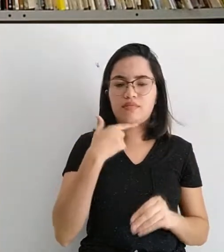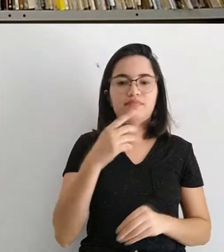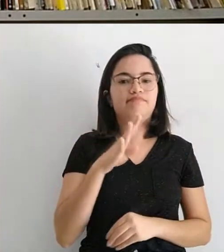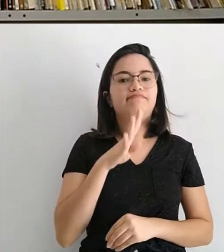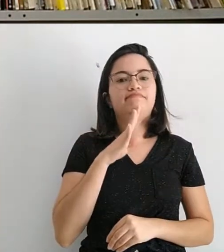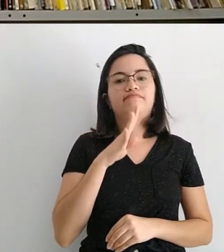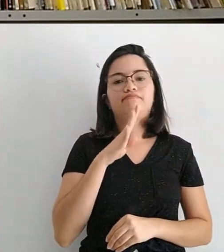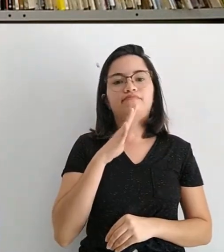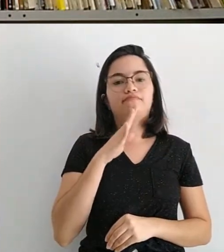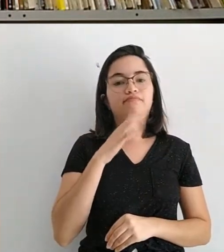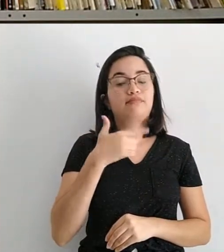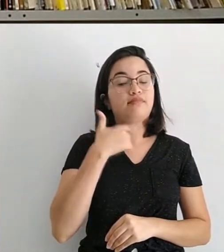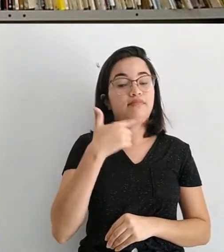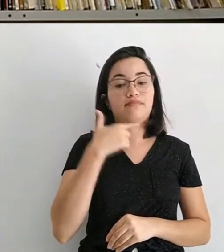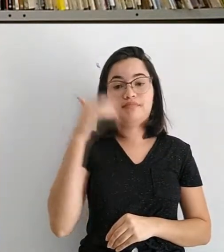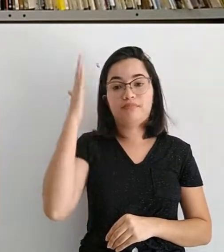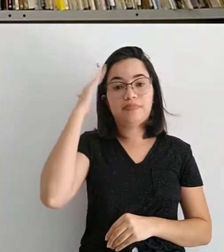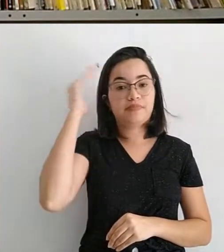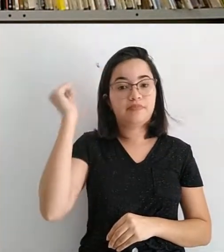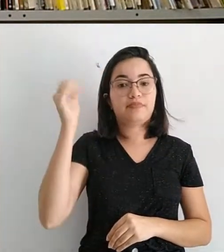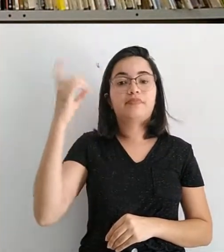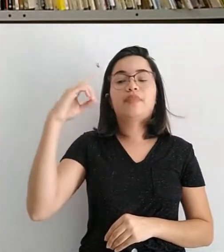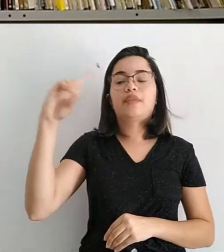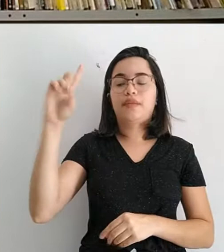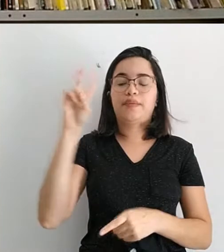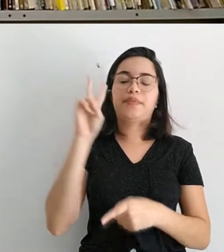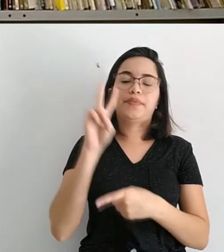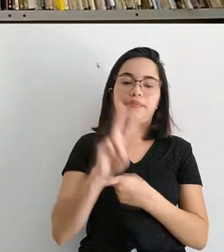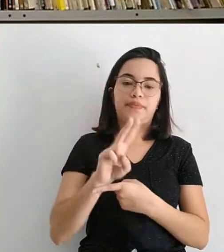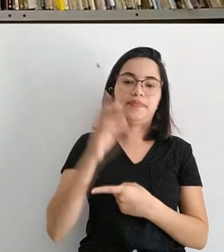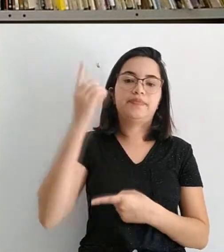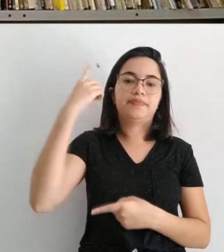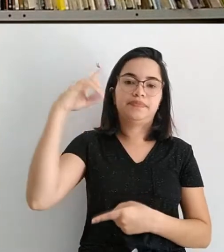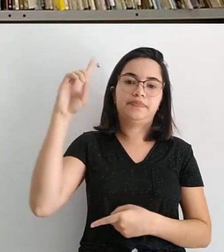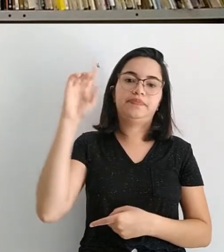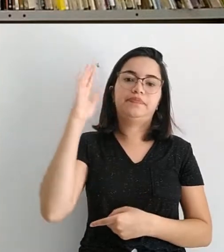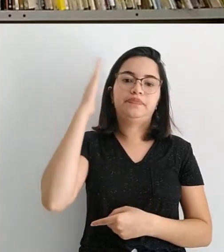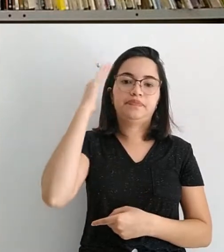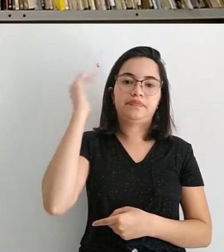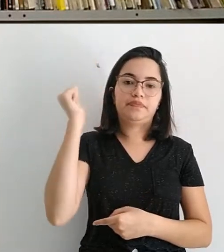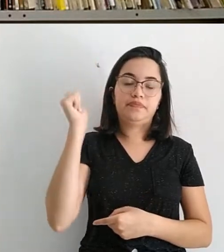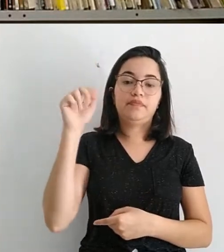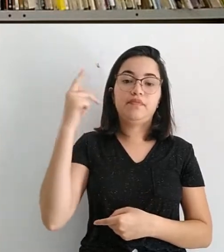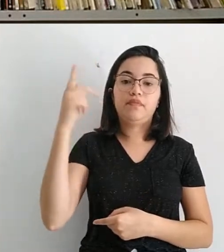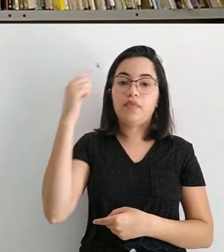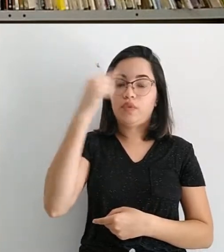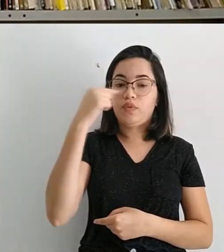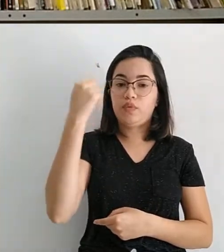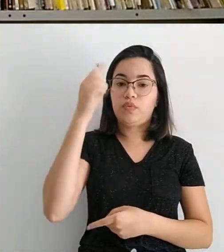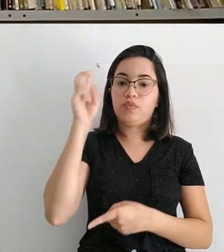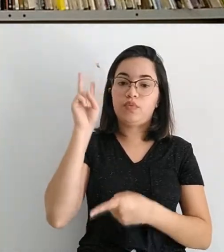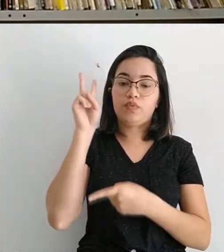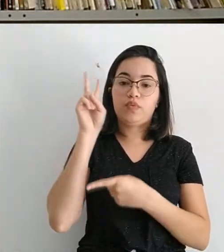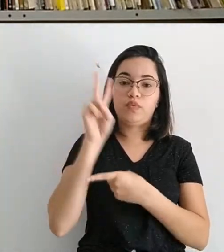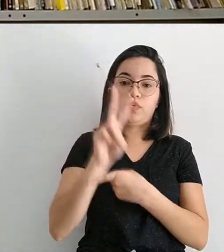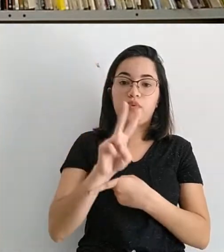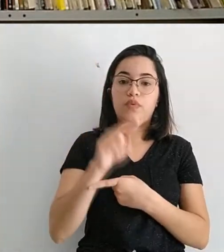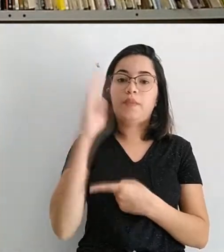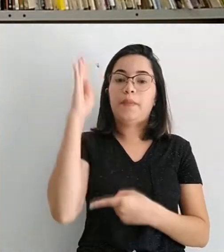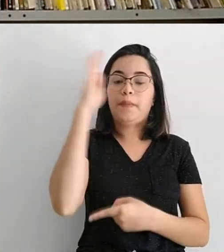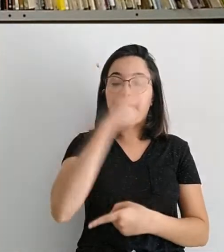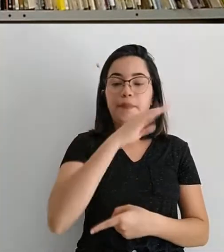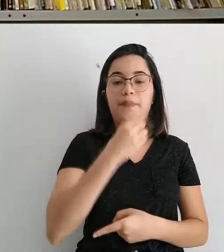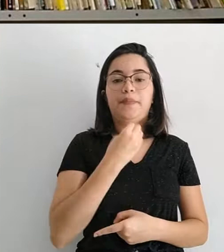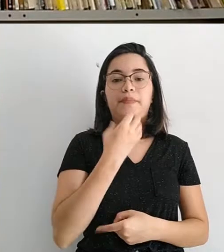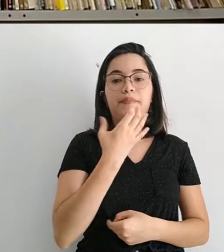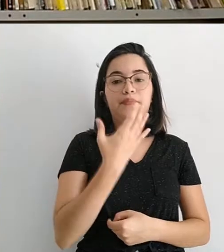conhece, que ninguém sabe, mas Deus vê e Deus sabe. Seus olhos contemplam os maus